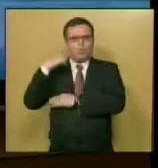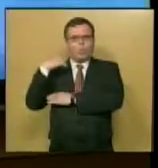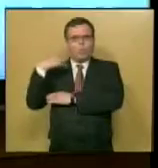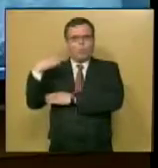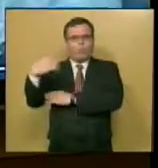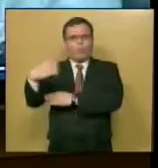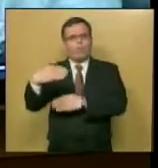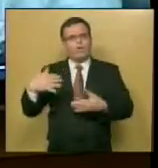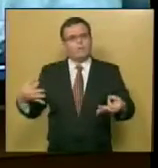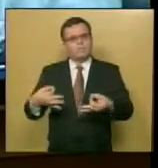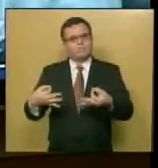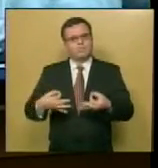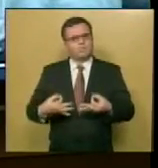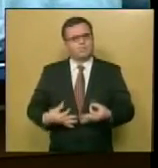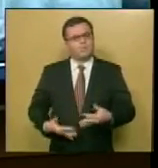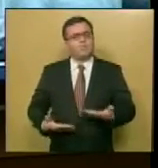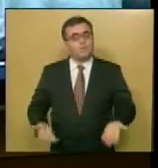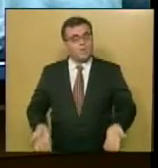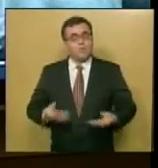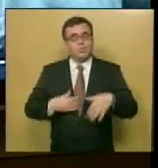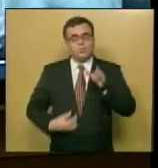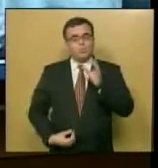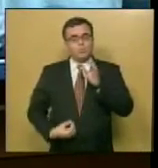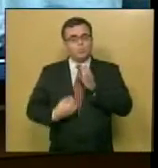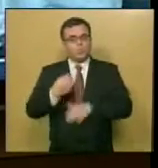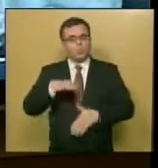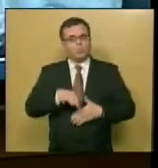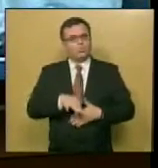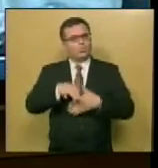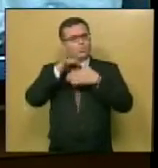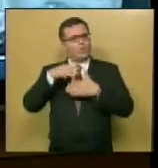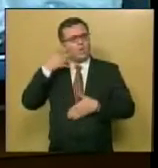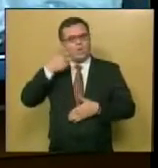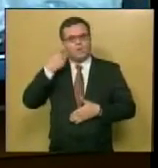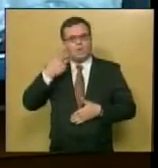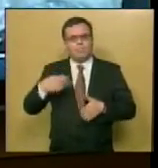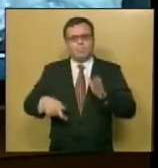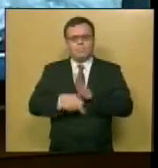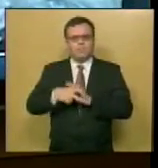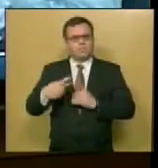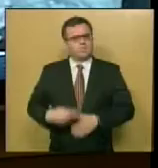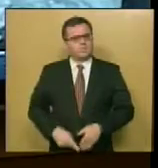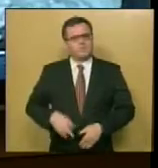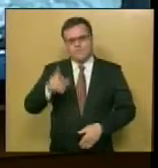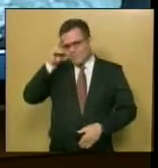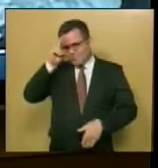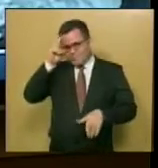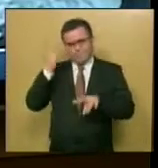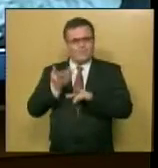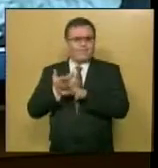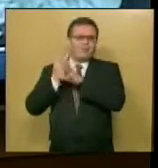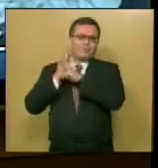pública. Transformou-se em um dos maiores líderes políticos da história de Sergipe.